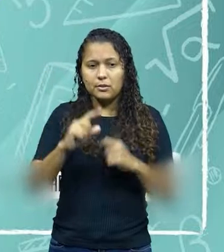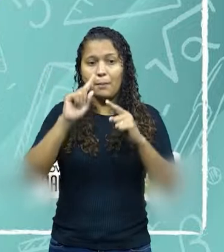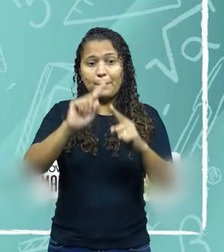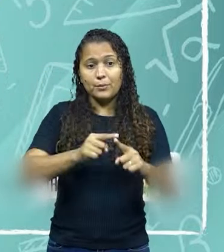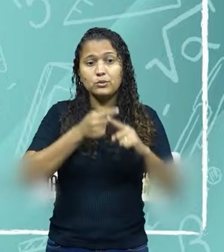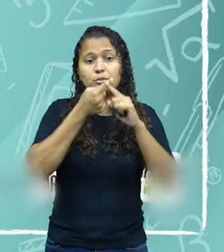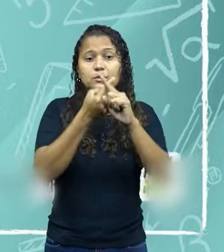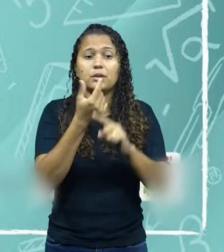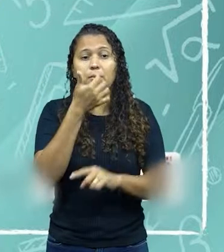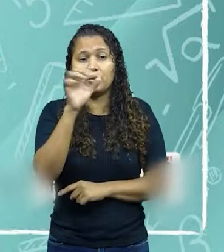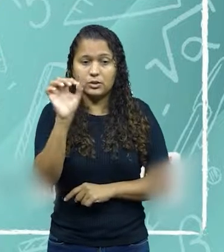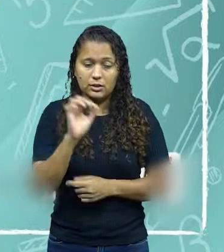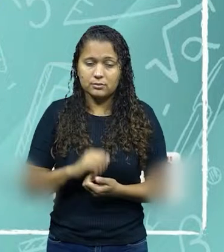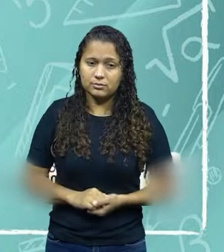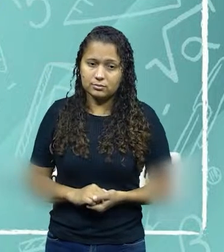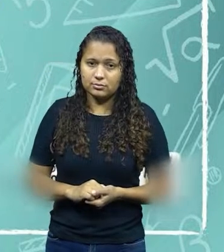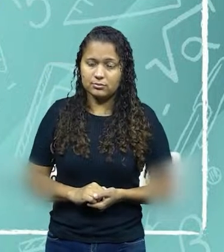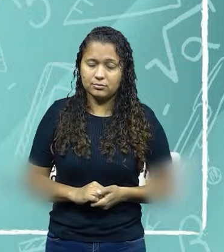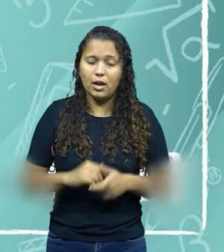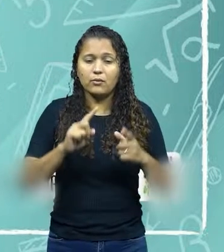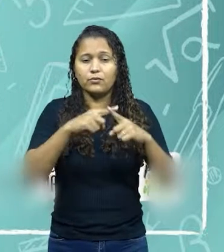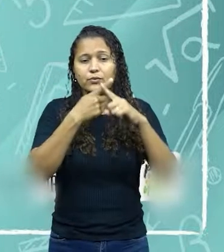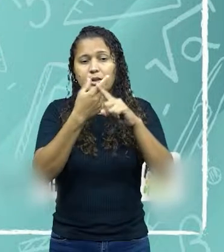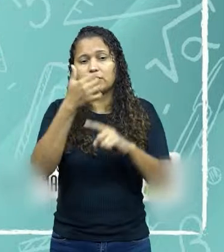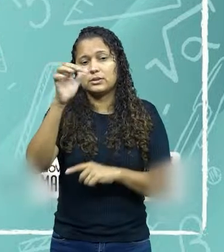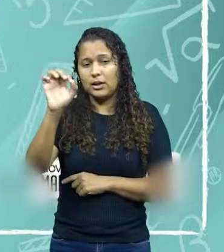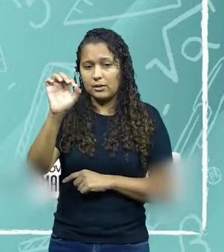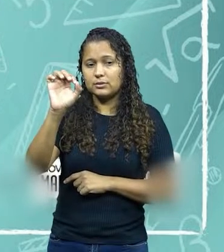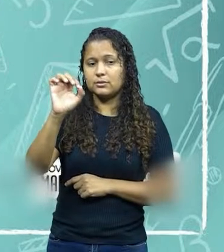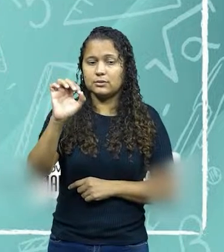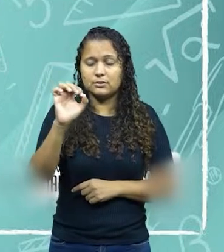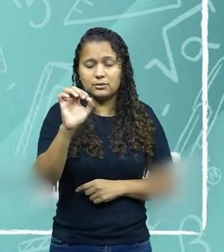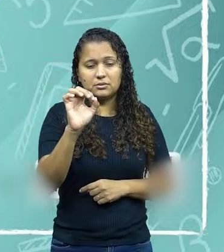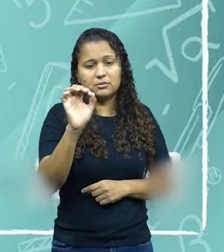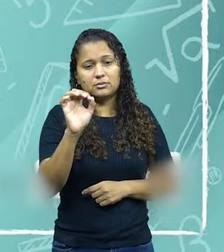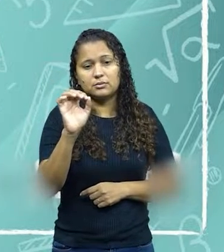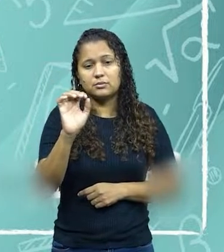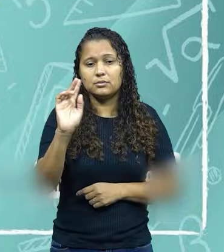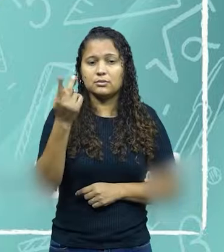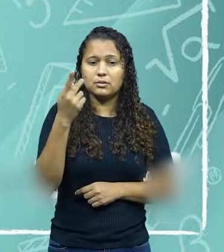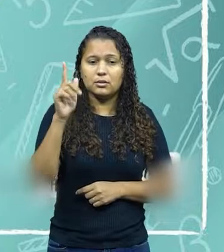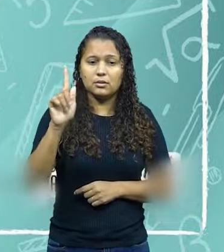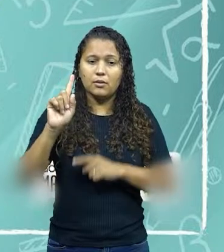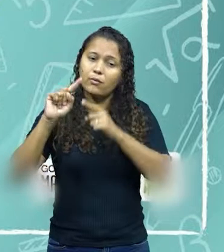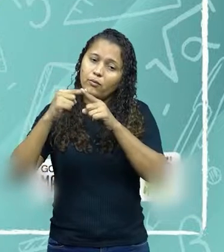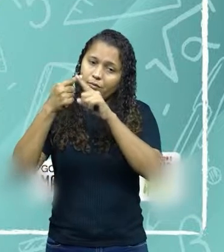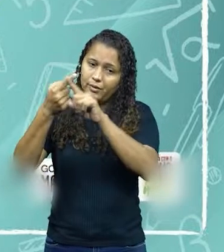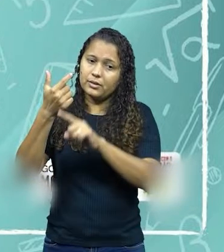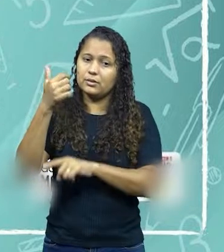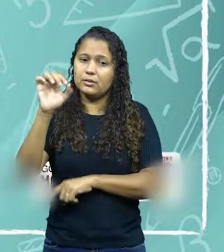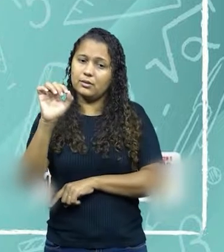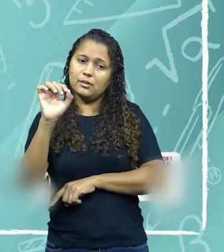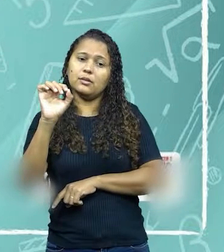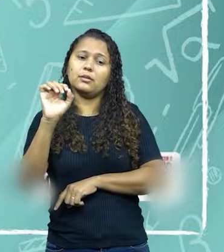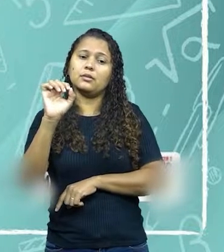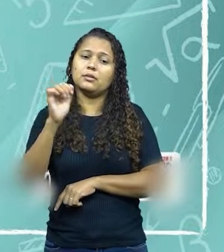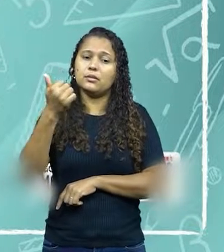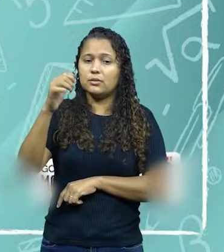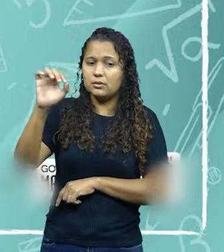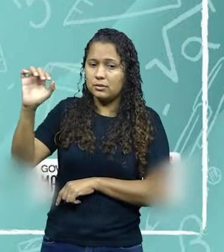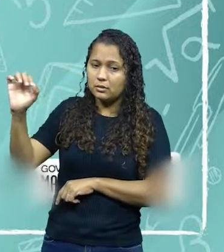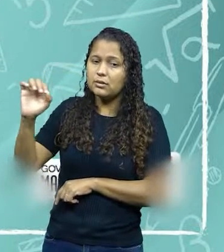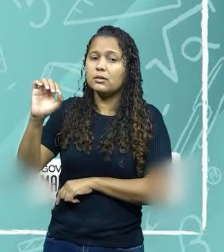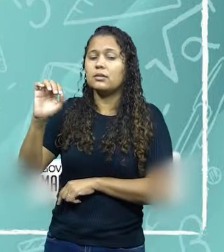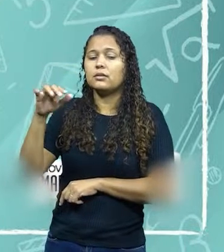por 10 esse quilo. Então, 1 quilo vezes 10 equivale a 10 hectagramas, vezes 10 equivale a